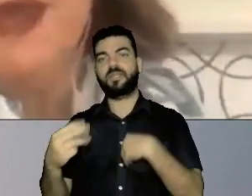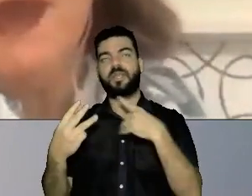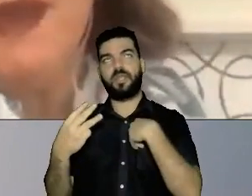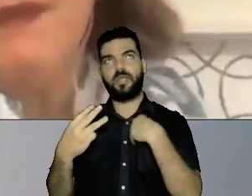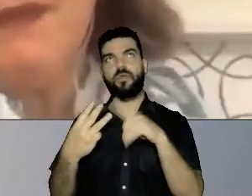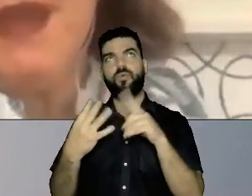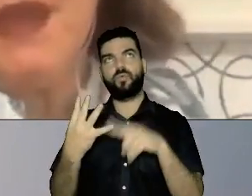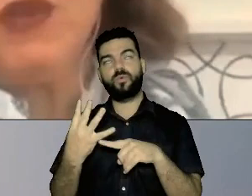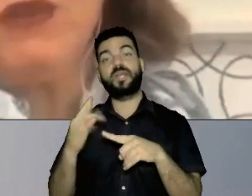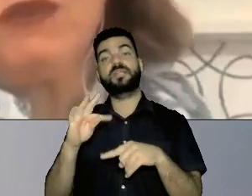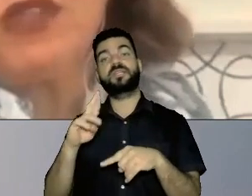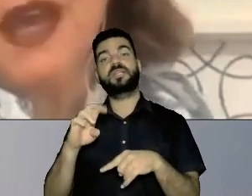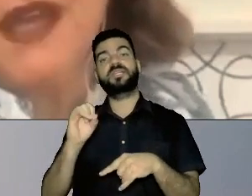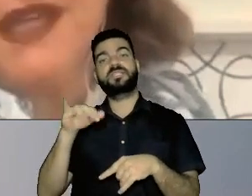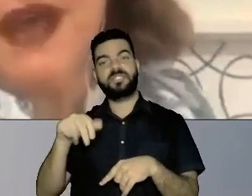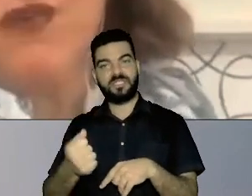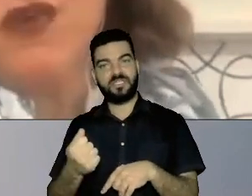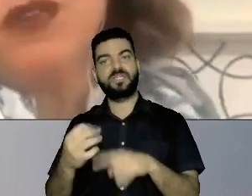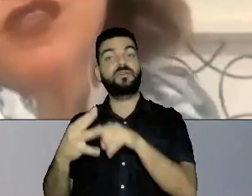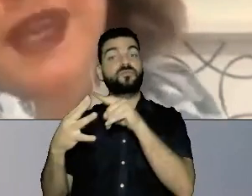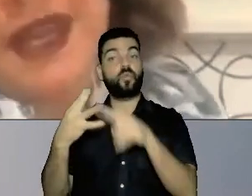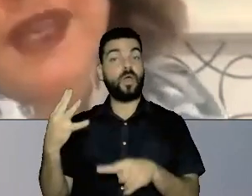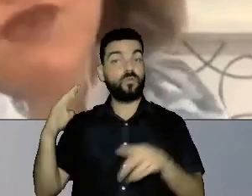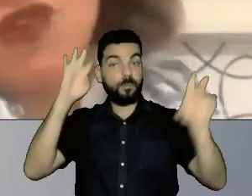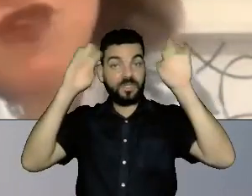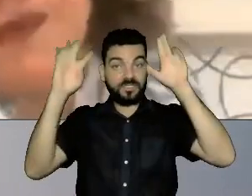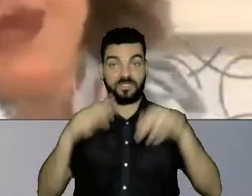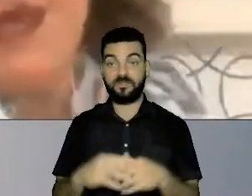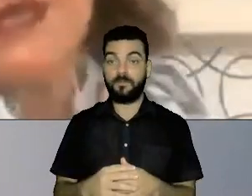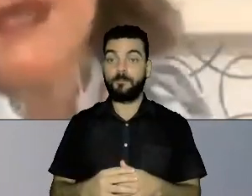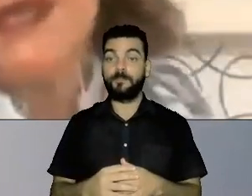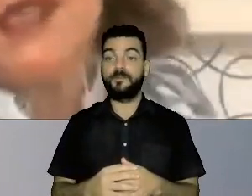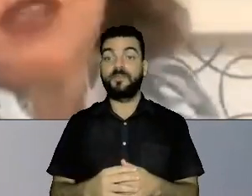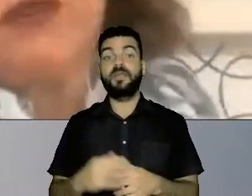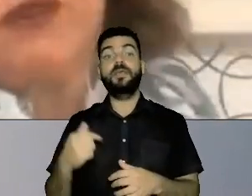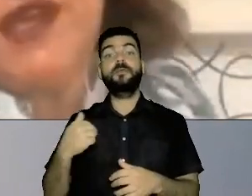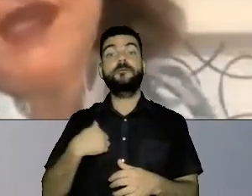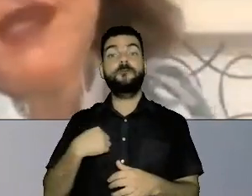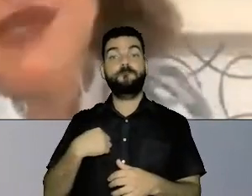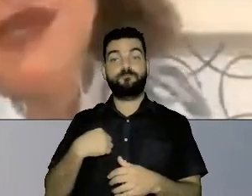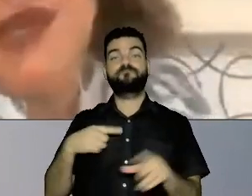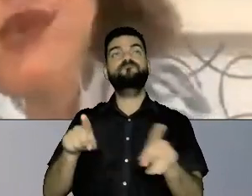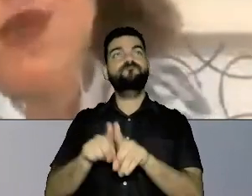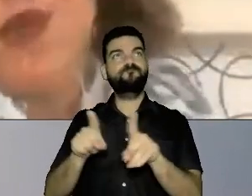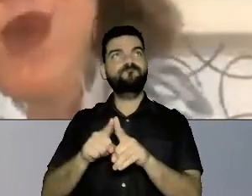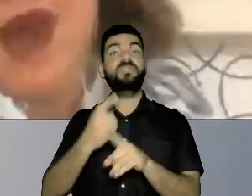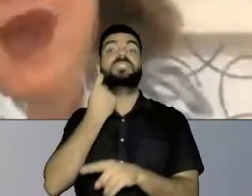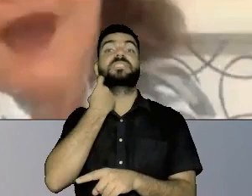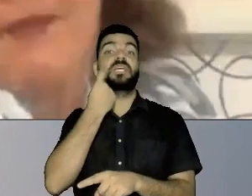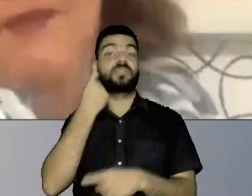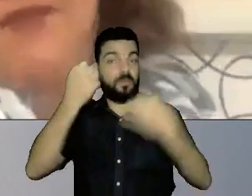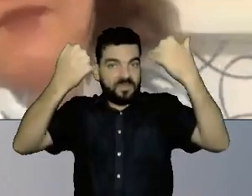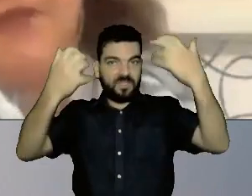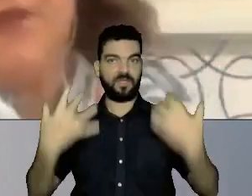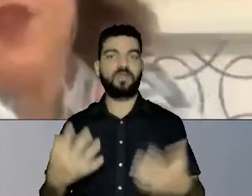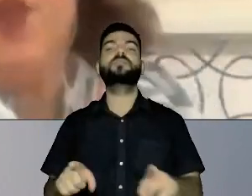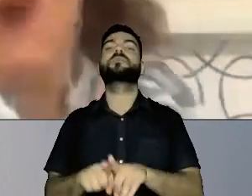Terezinha. Eu estarei na última mesa, na sexta-feira, com